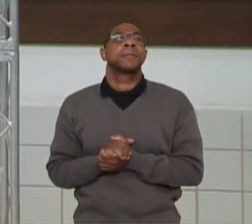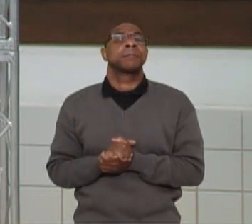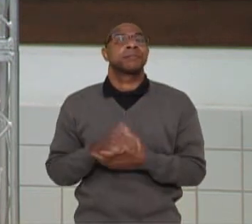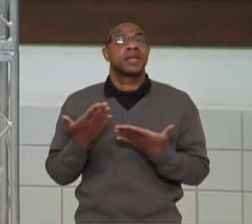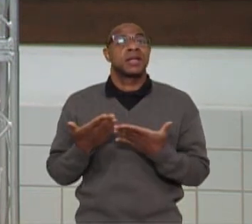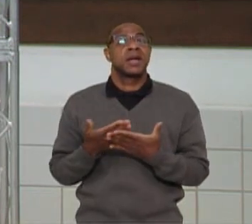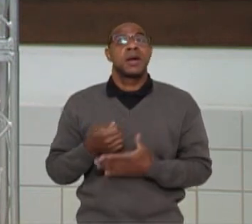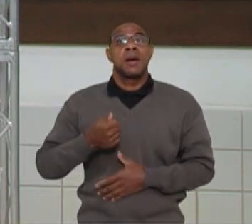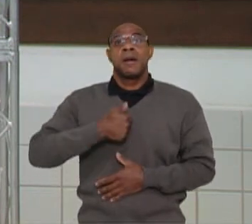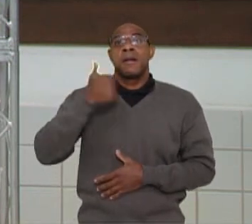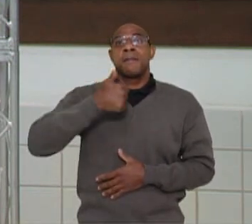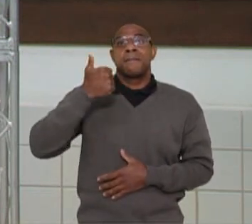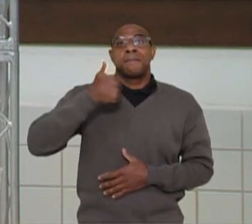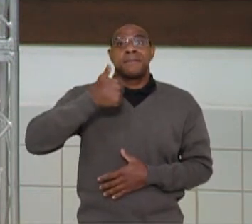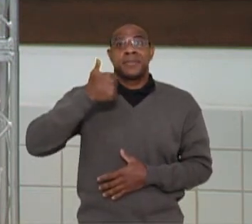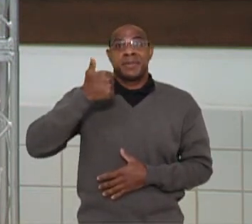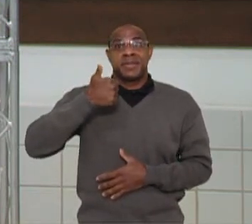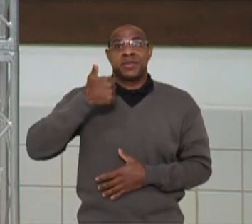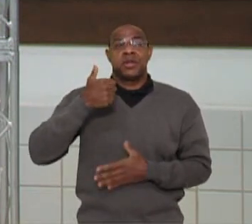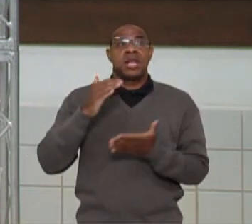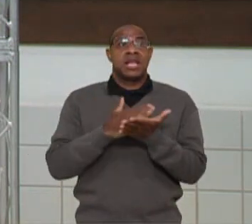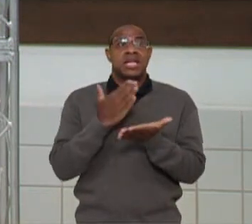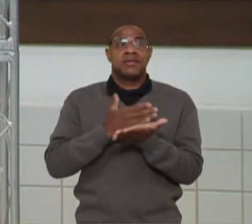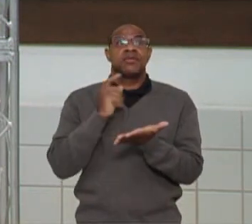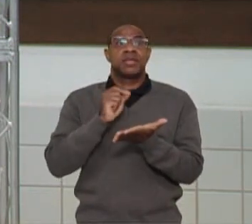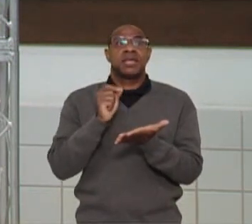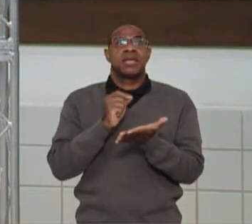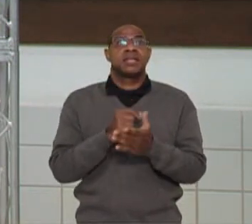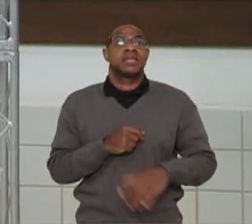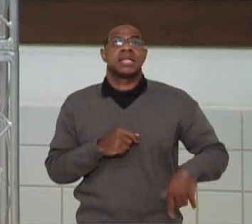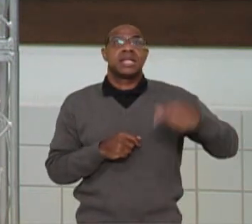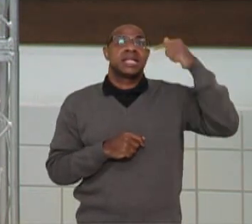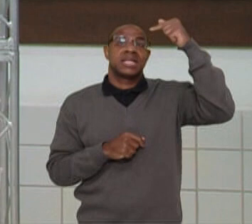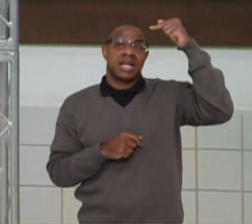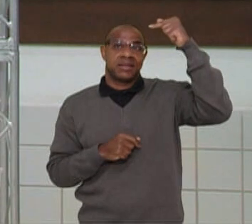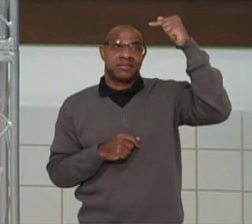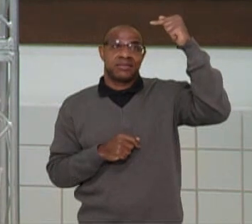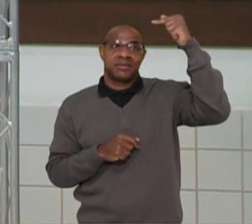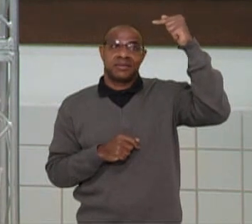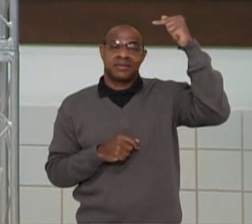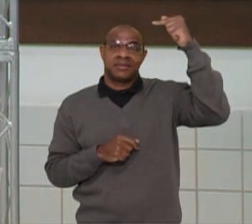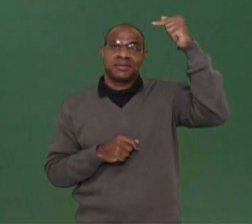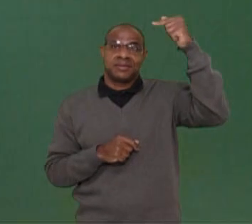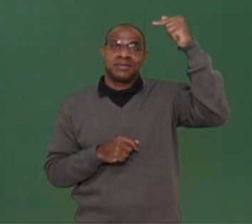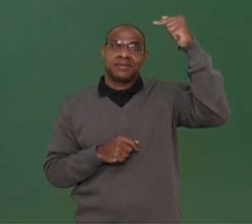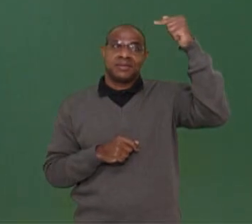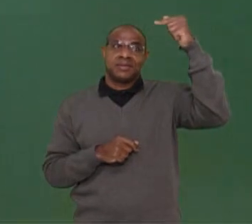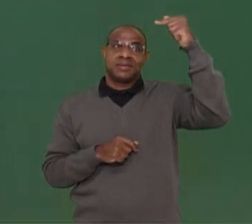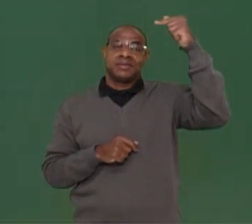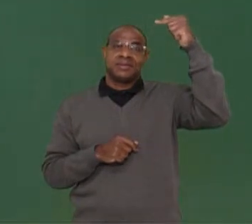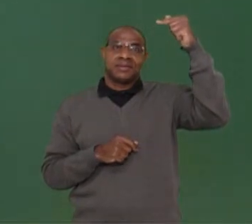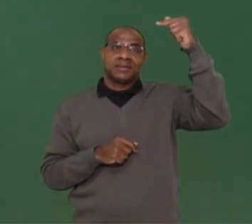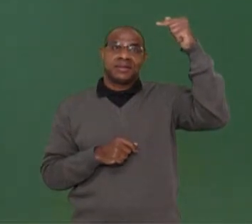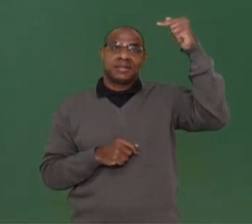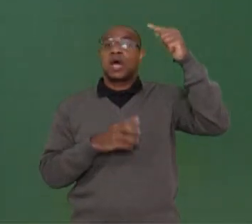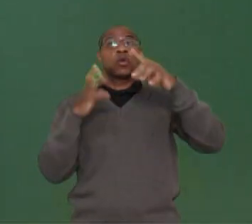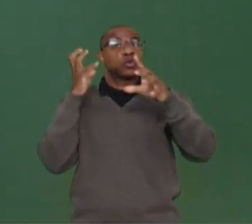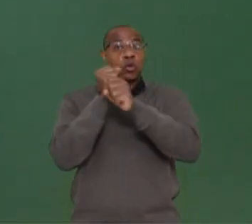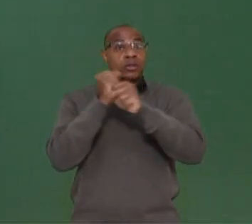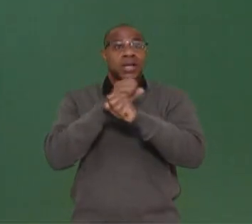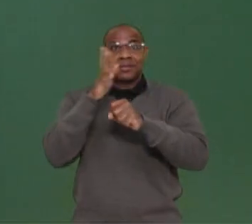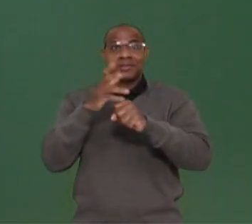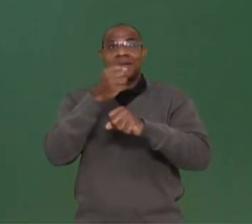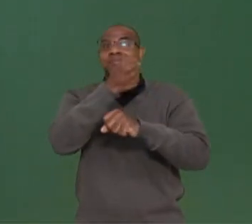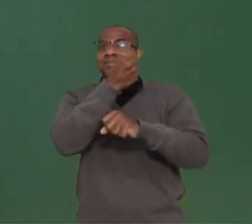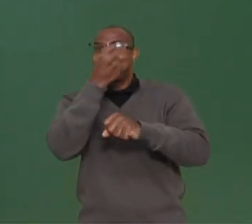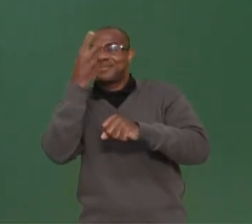Para o primeiro livro, eu tenho 7 opções. O primeiro lugar na estante, eu tenho 7 opções. Quando eu escolher colocar o primeiro livro na estante,